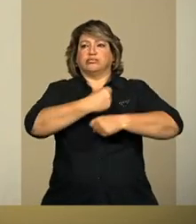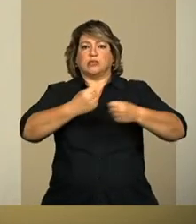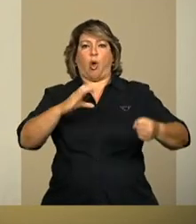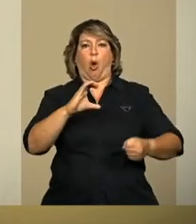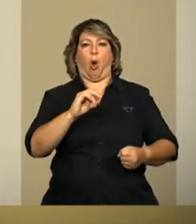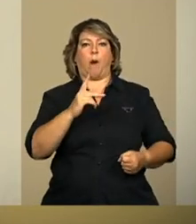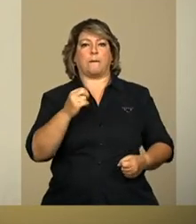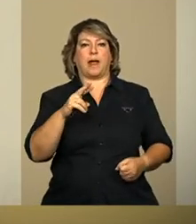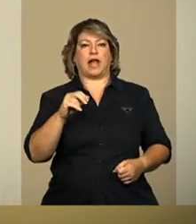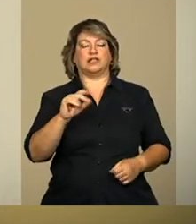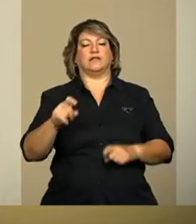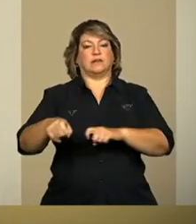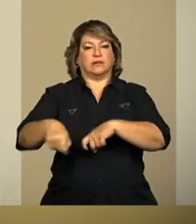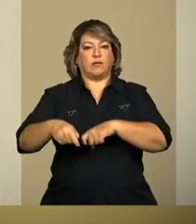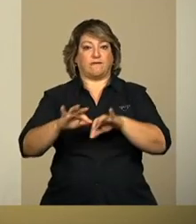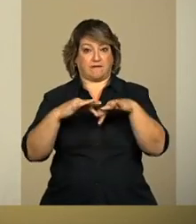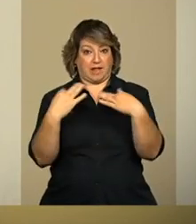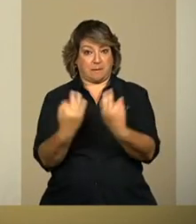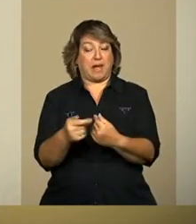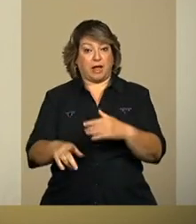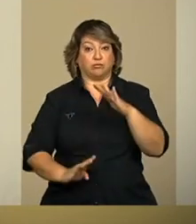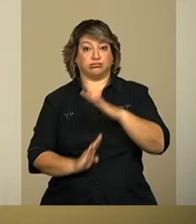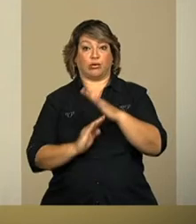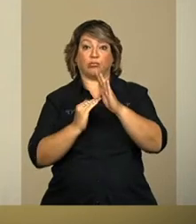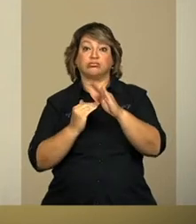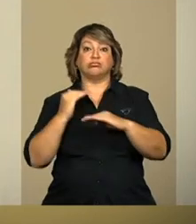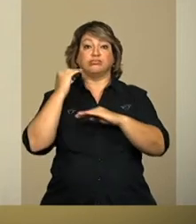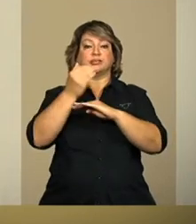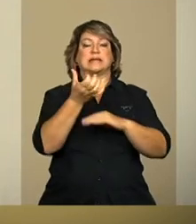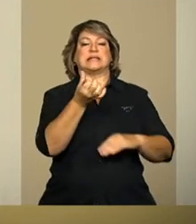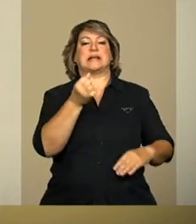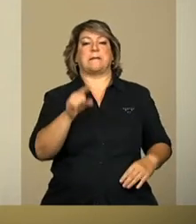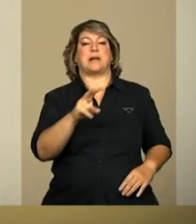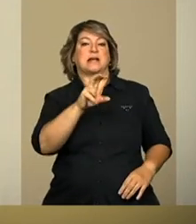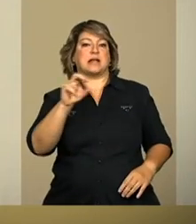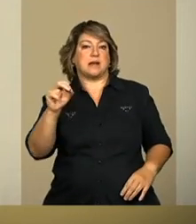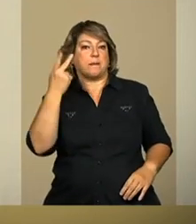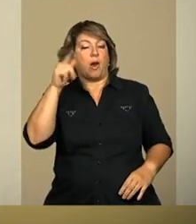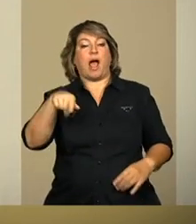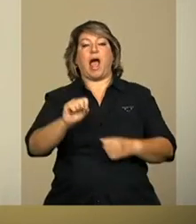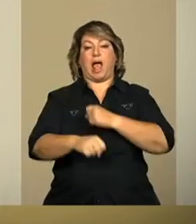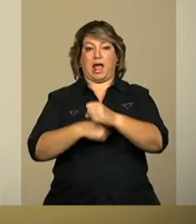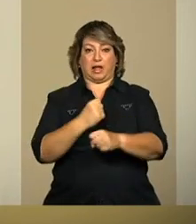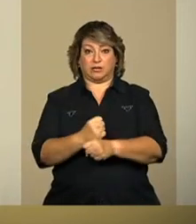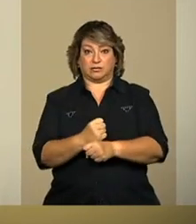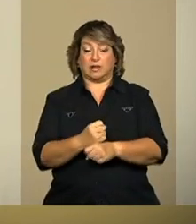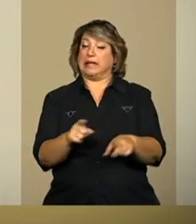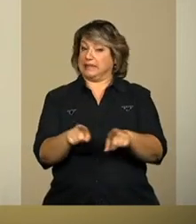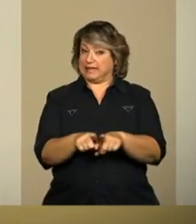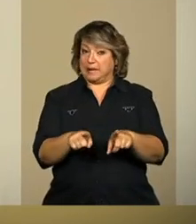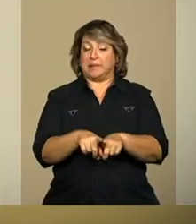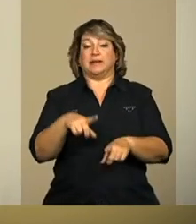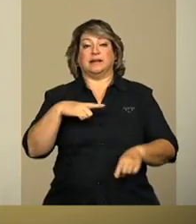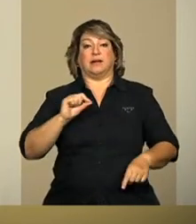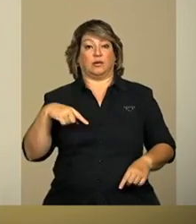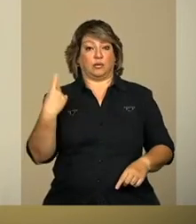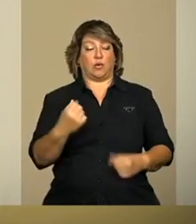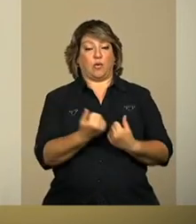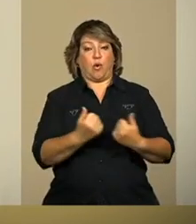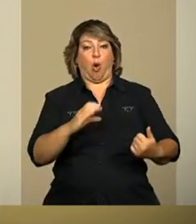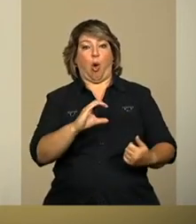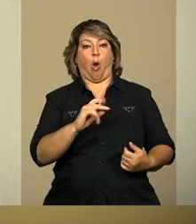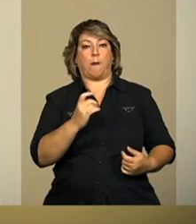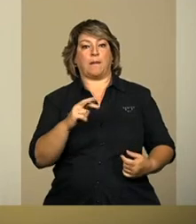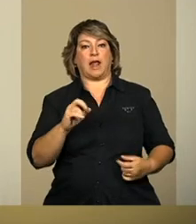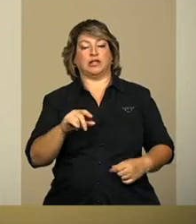agricultores familiares Luciano o limite subiu para R 6.500 por ano tem mais as cooperativas de agricultores